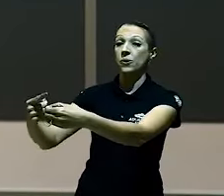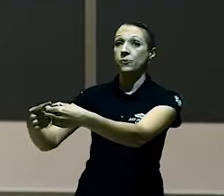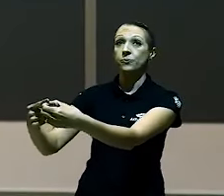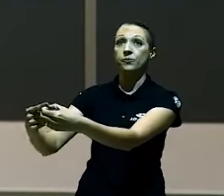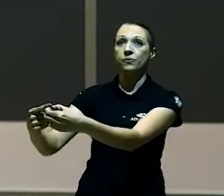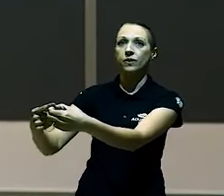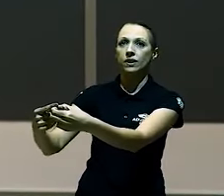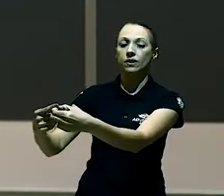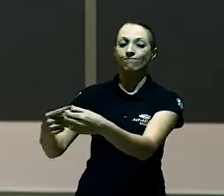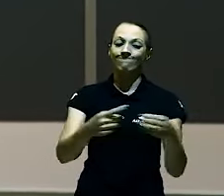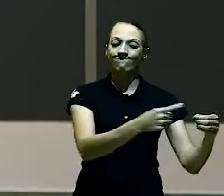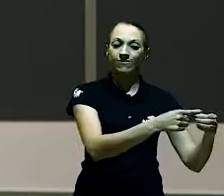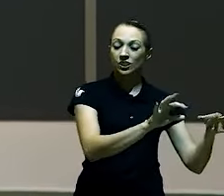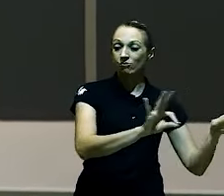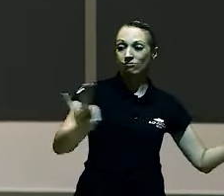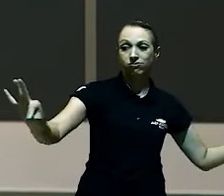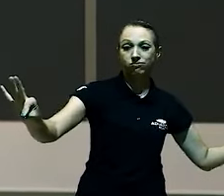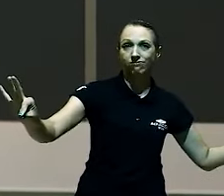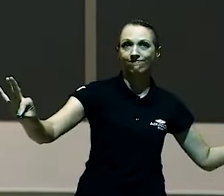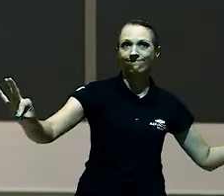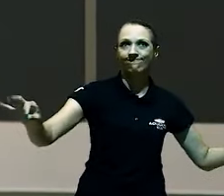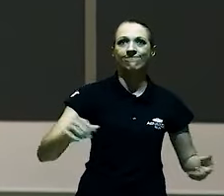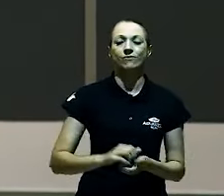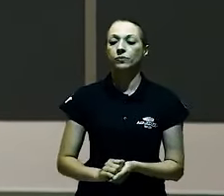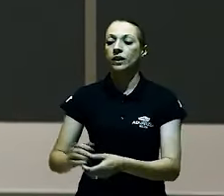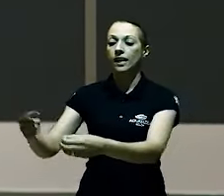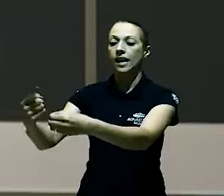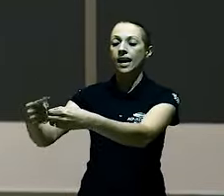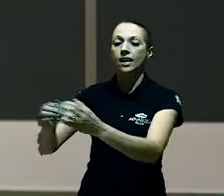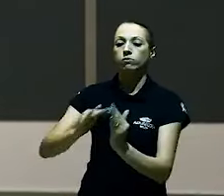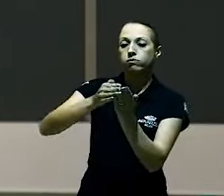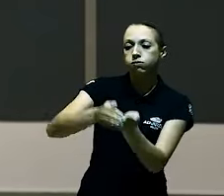caminho contrário, pegou o barco e foi em direção a Tarsis.